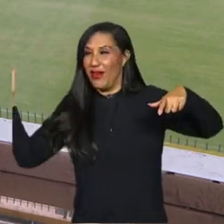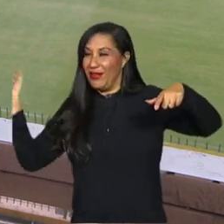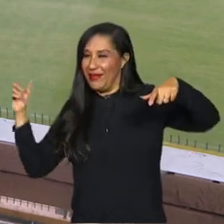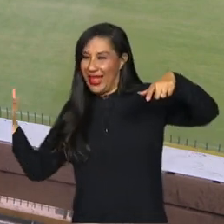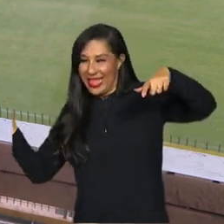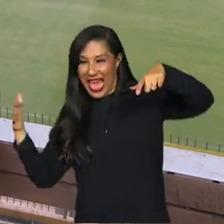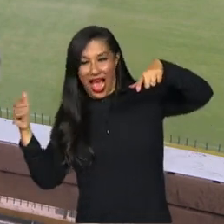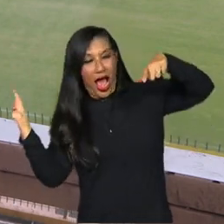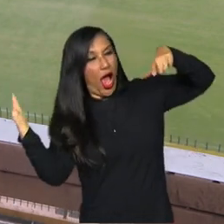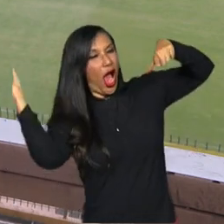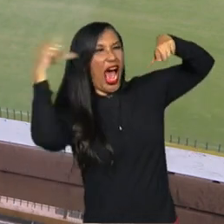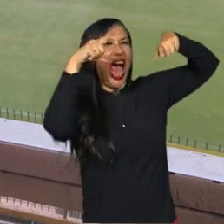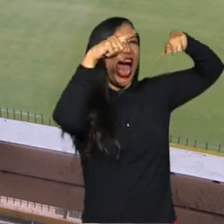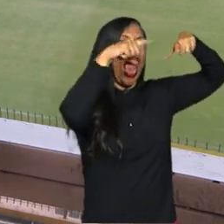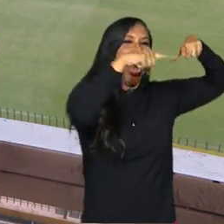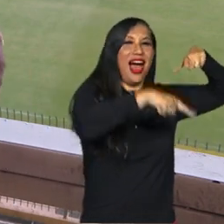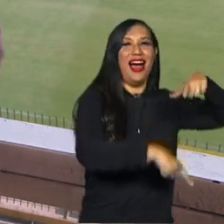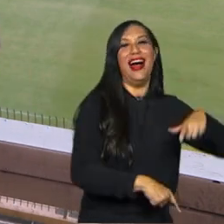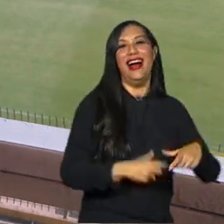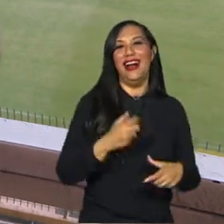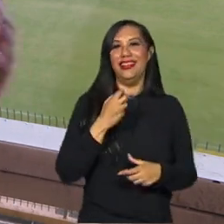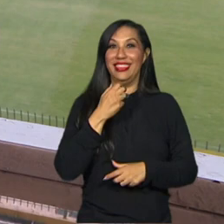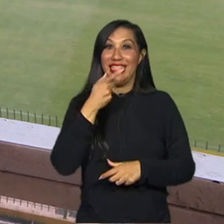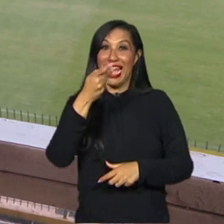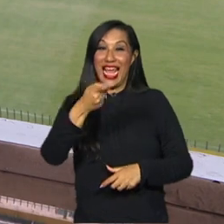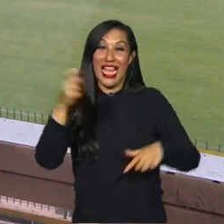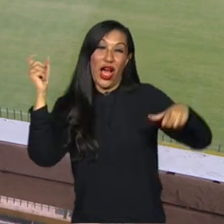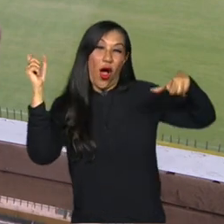Pode marcar, atirou, é golaço!